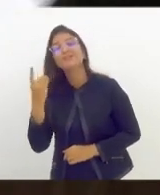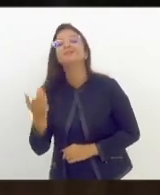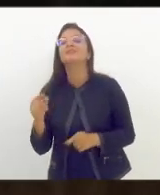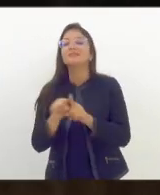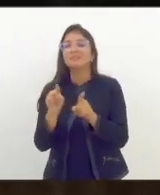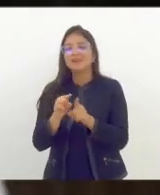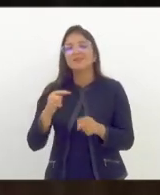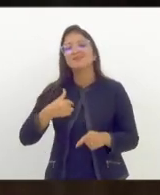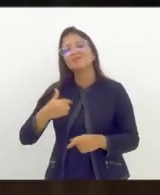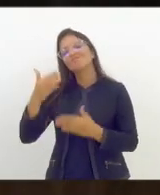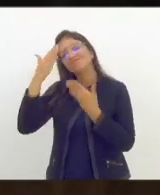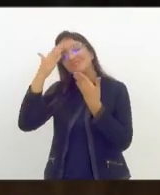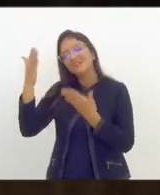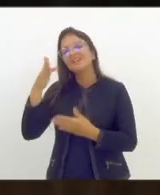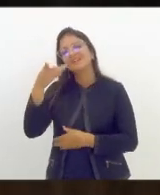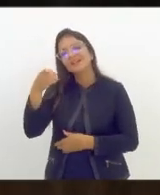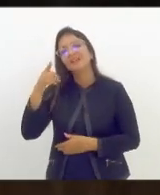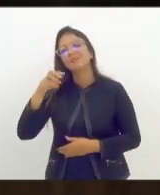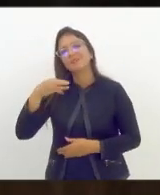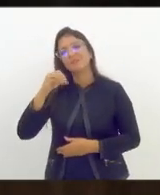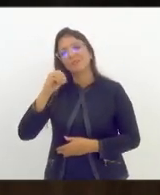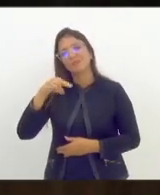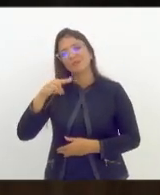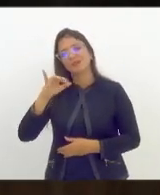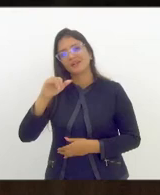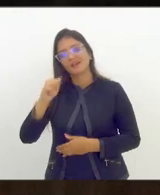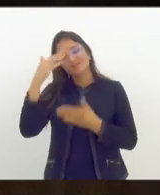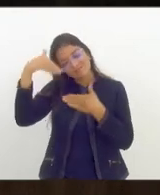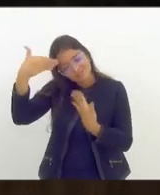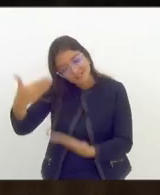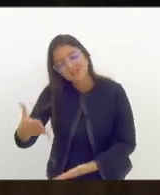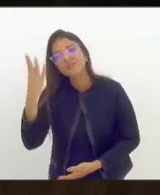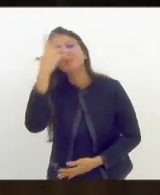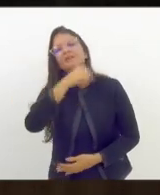homenagem. Salve meu colega, professor Roberto Fragale Filho, grande quadro